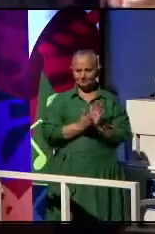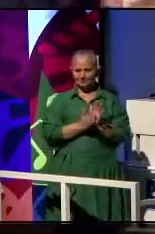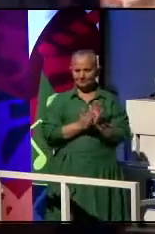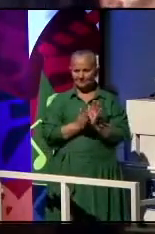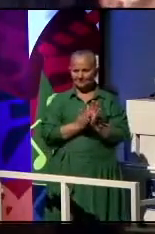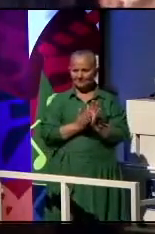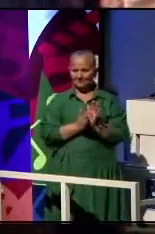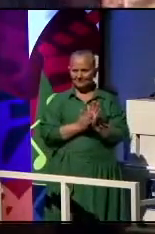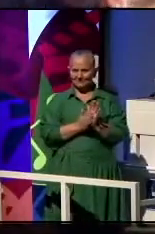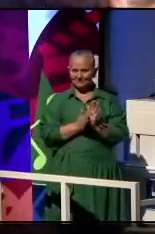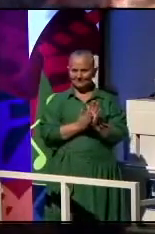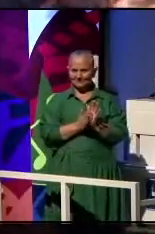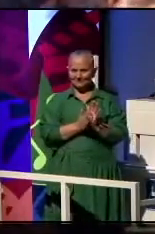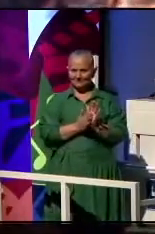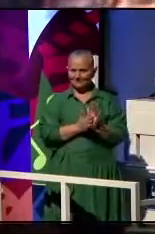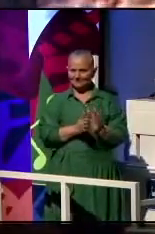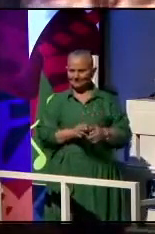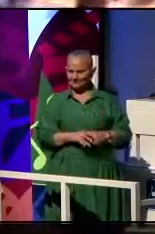Tchau.